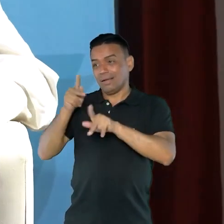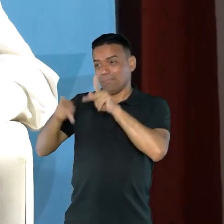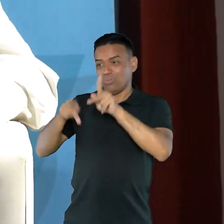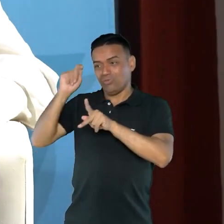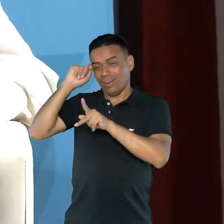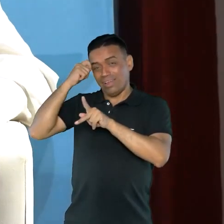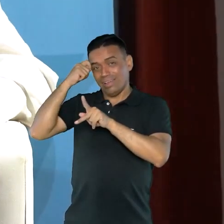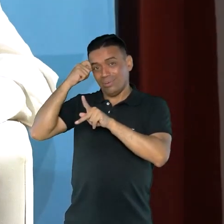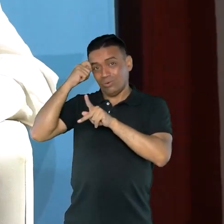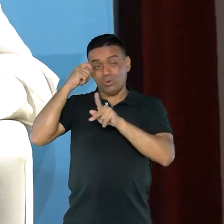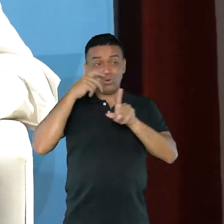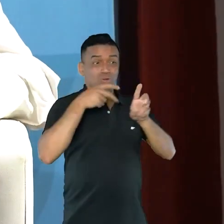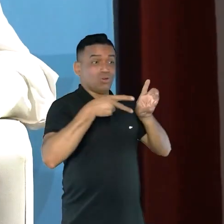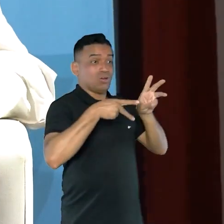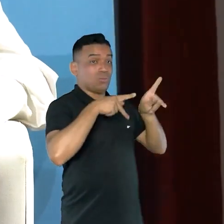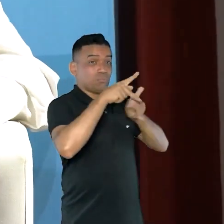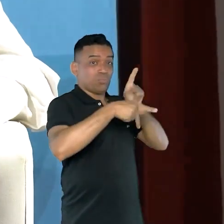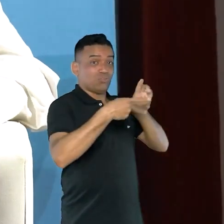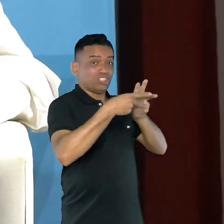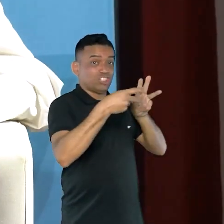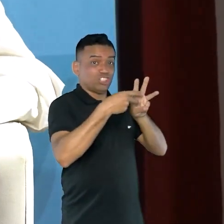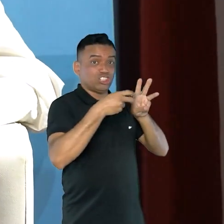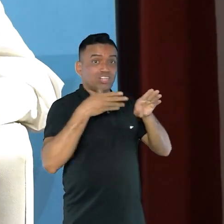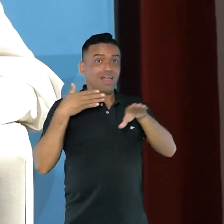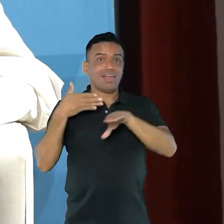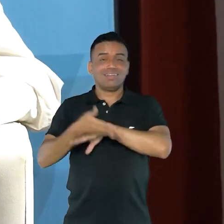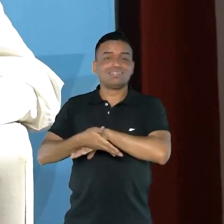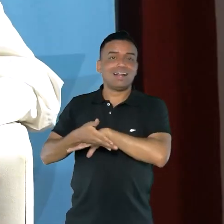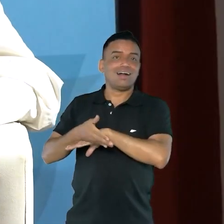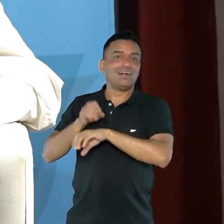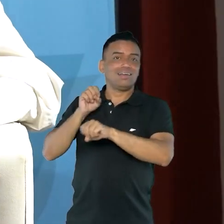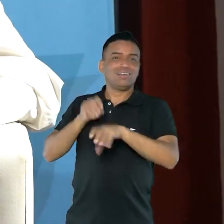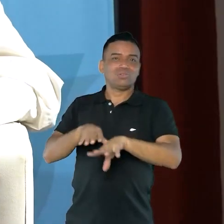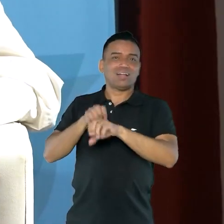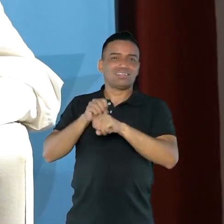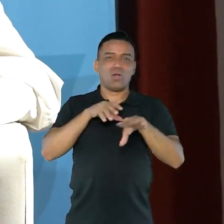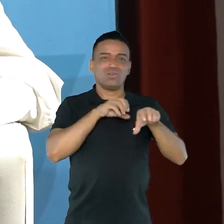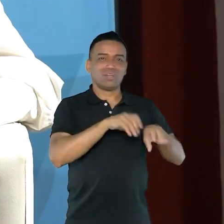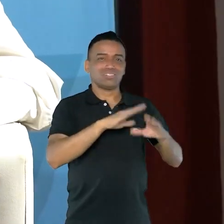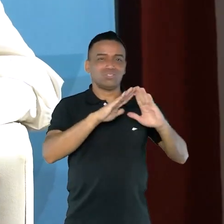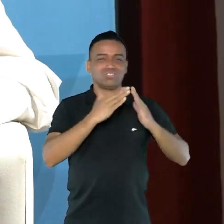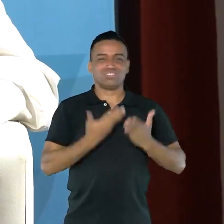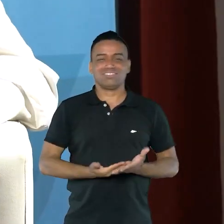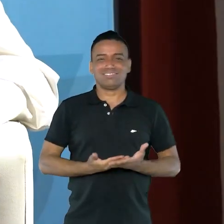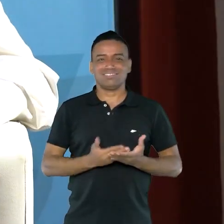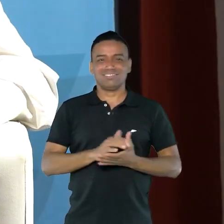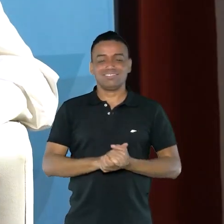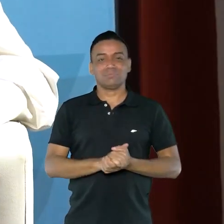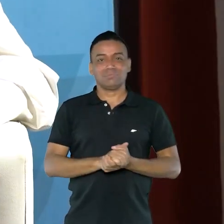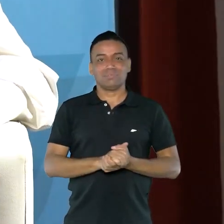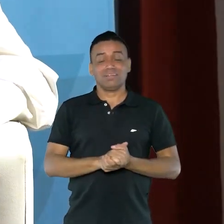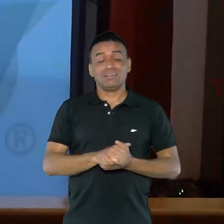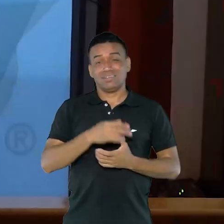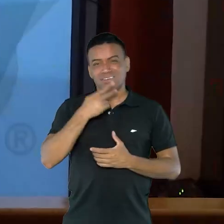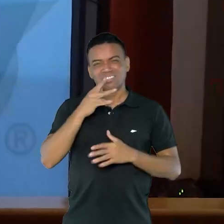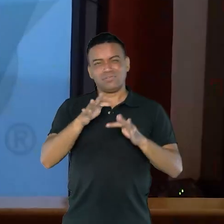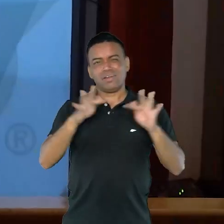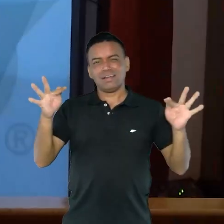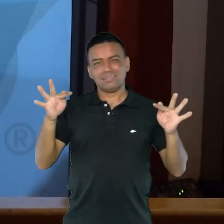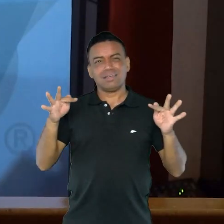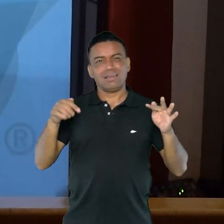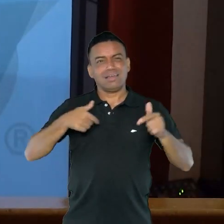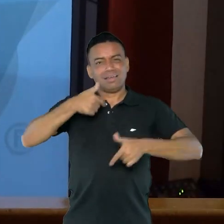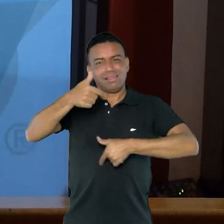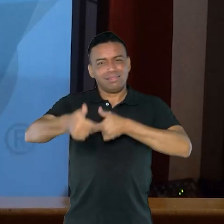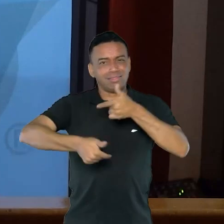educação formal, implicava ainda mais, eu não sei se aqui na região tem essa expressão, de trabalho braçal. Já